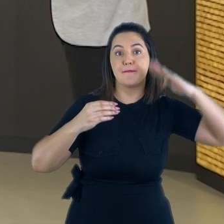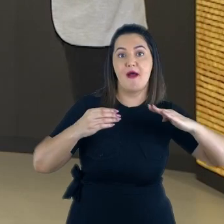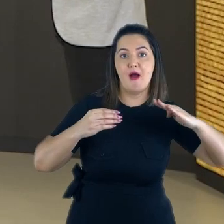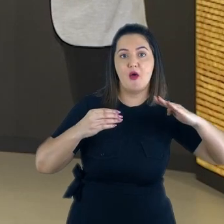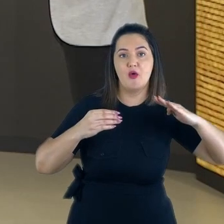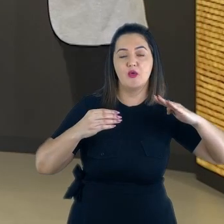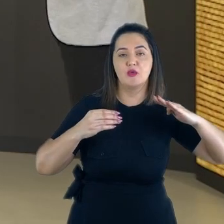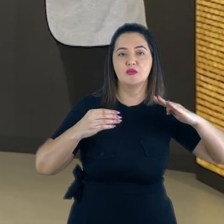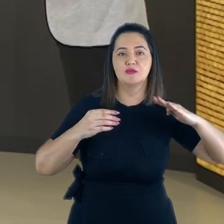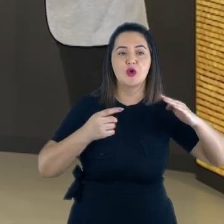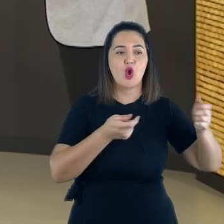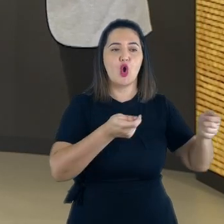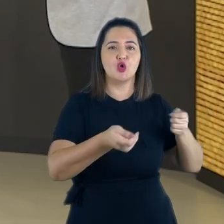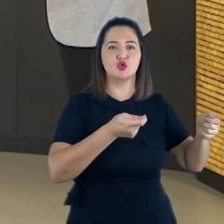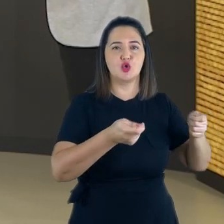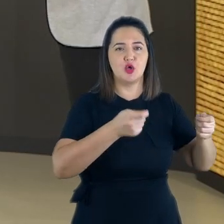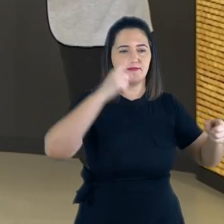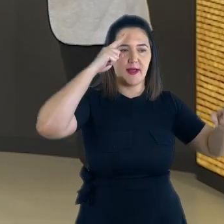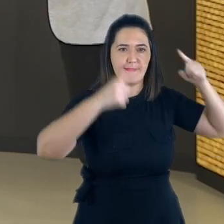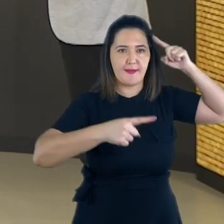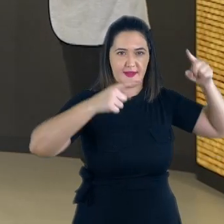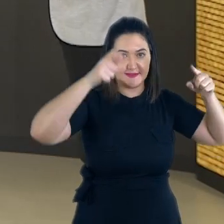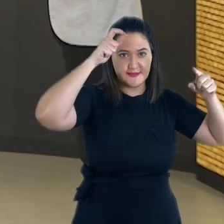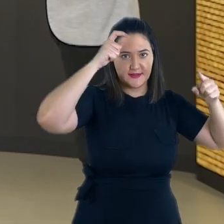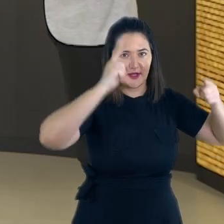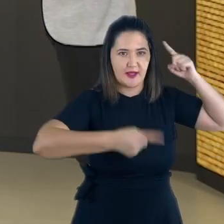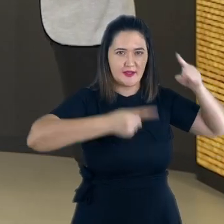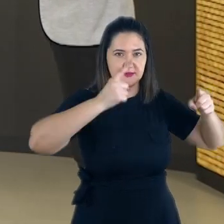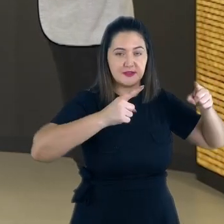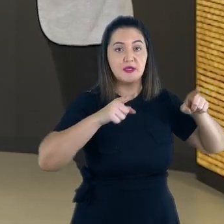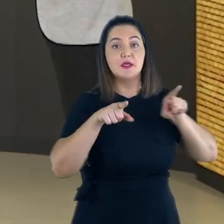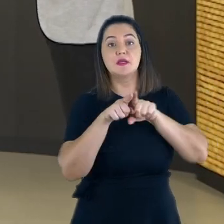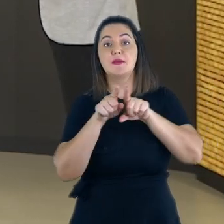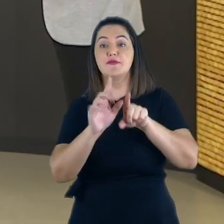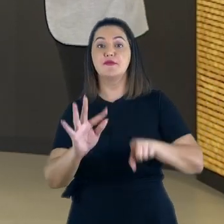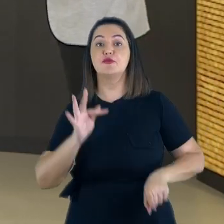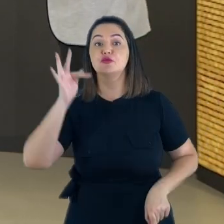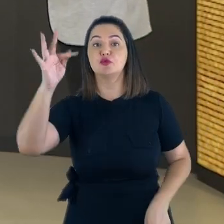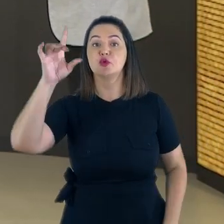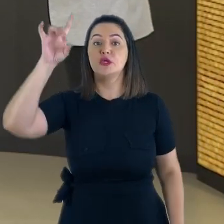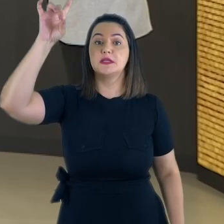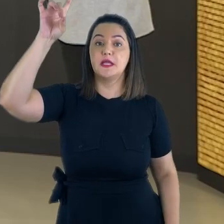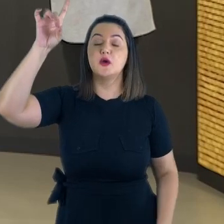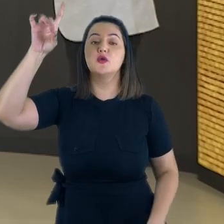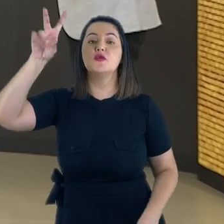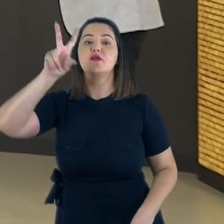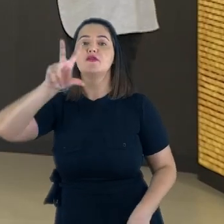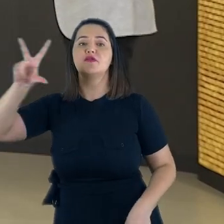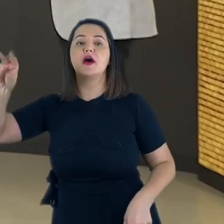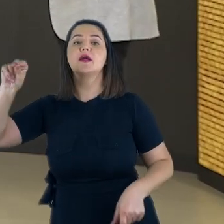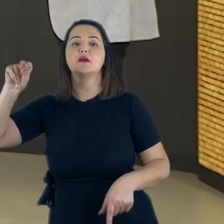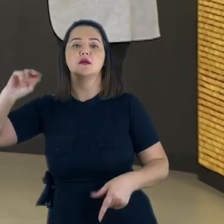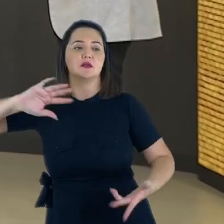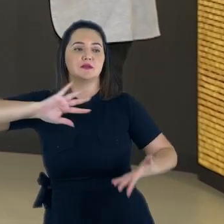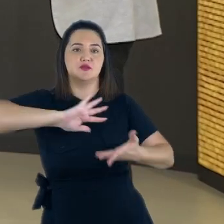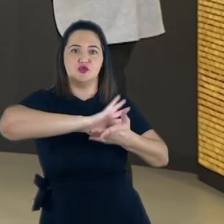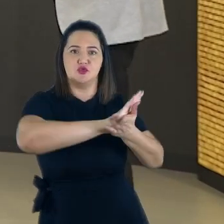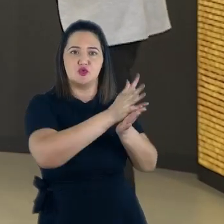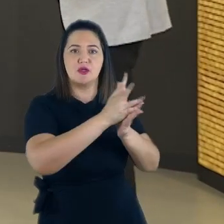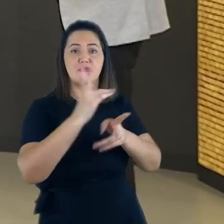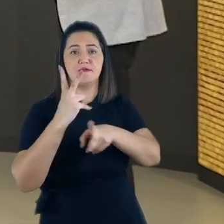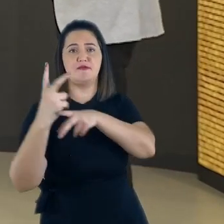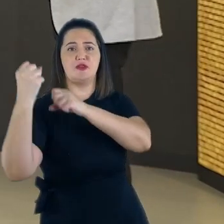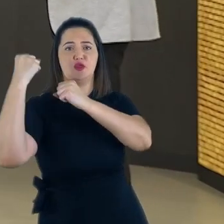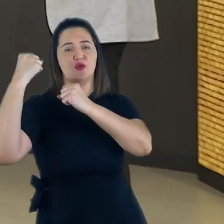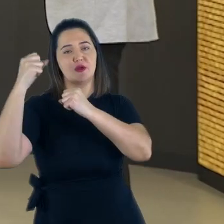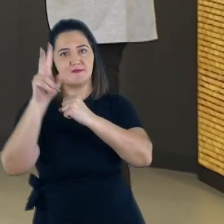controle de Satanás e a era futura perfeita que Deus estabeleceria após a sua vitória sobre Satanás. Também os